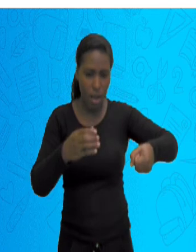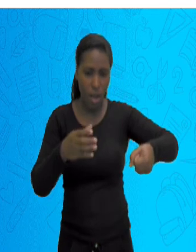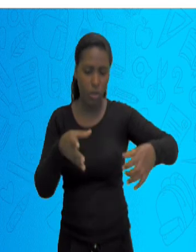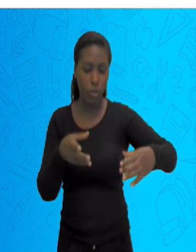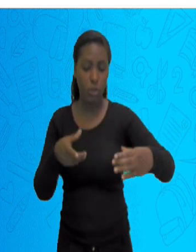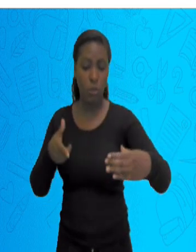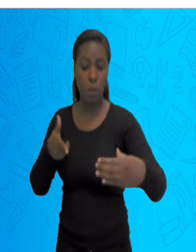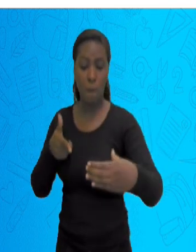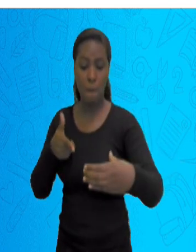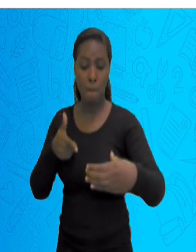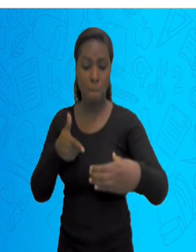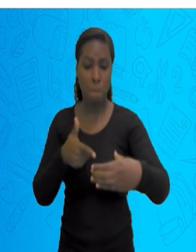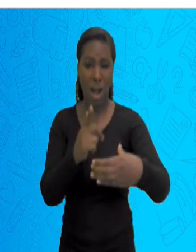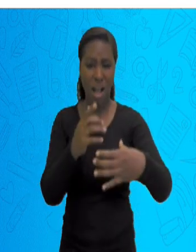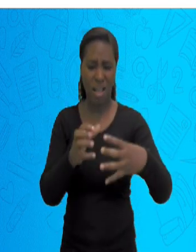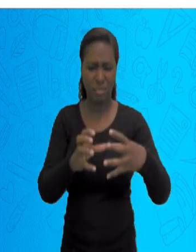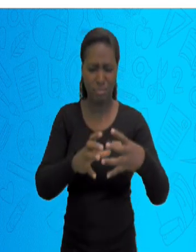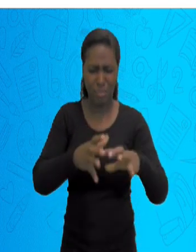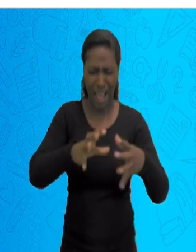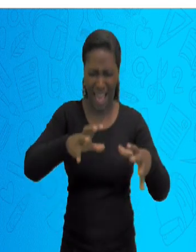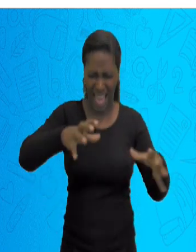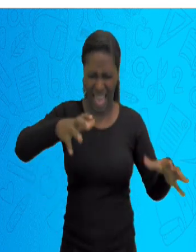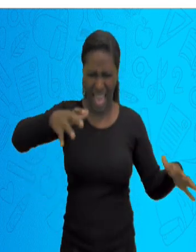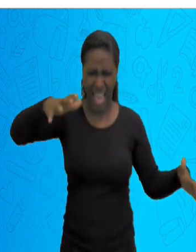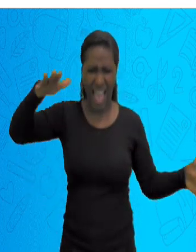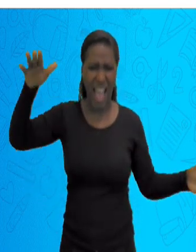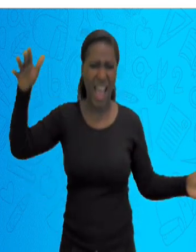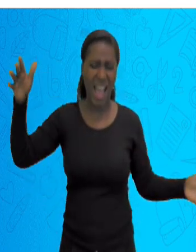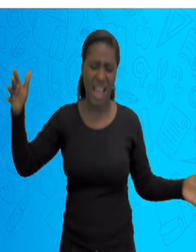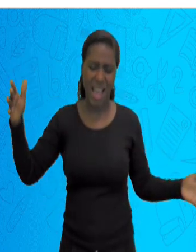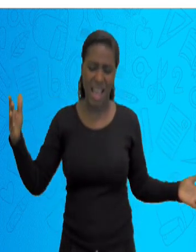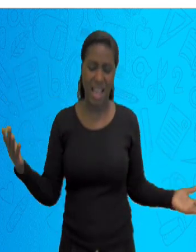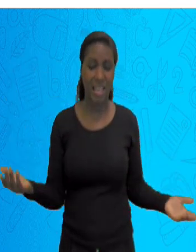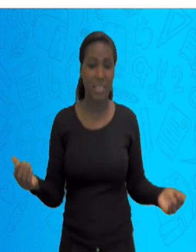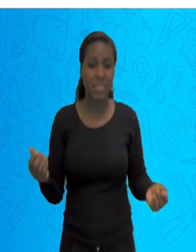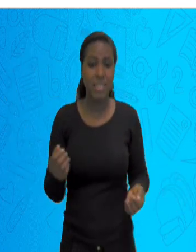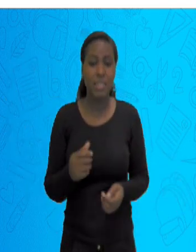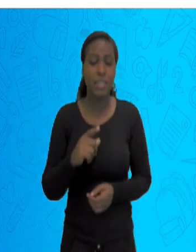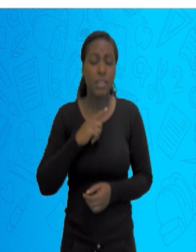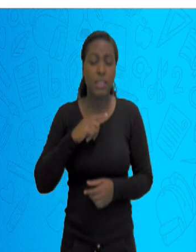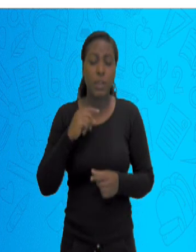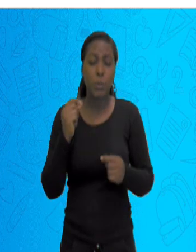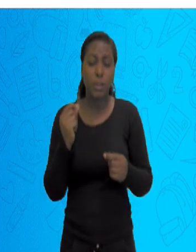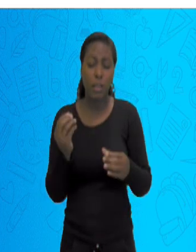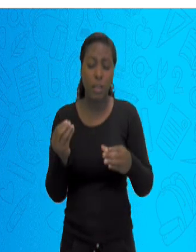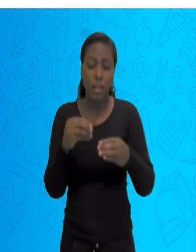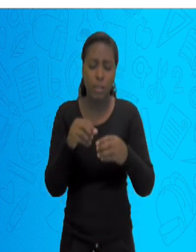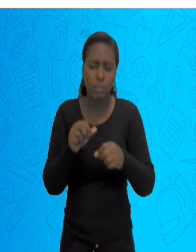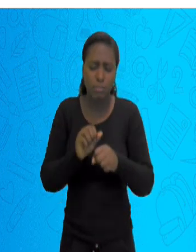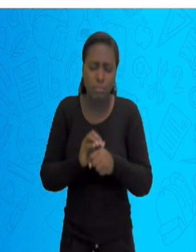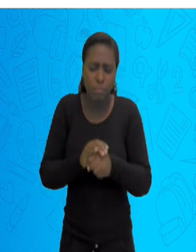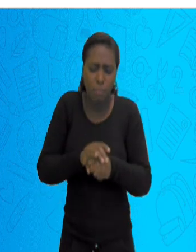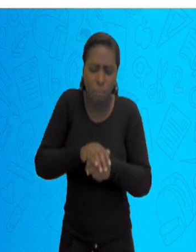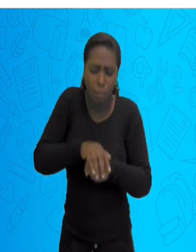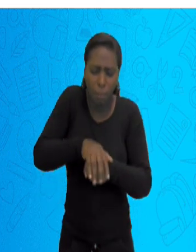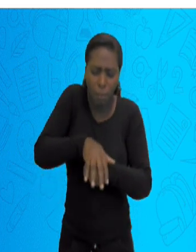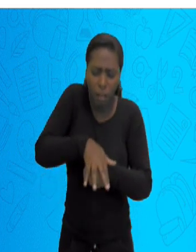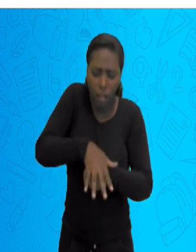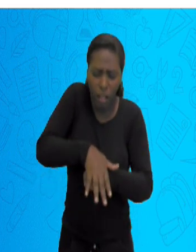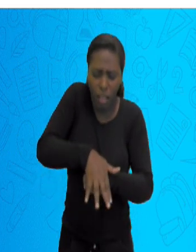ladrilho já sereno, escorre uma coisa espessa, que é